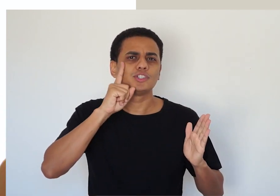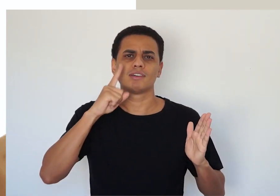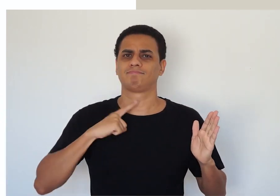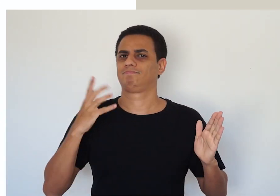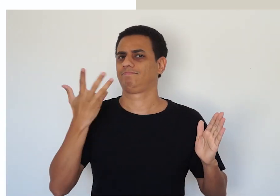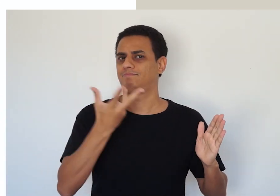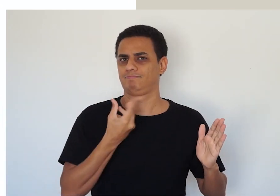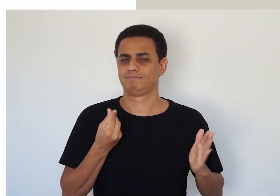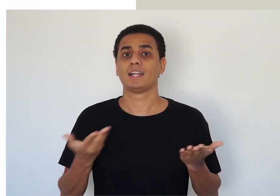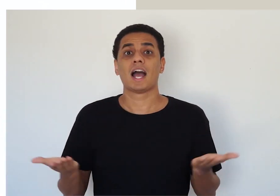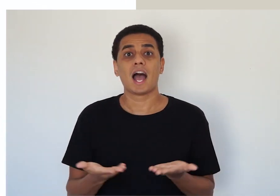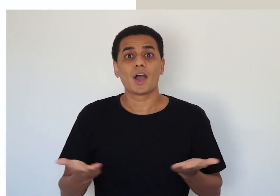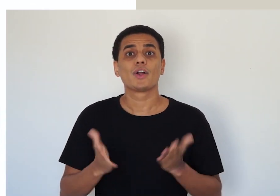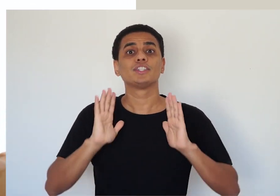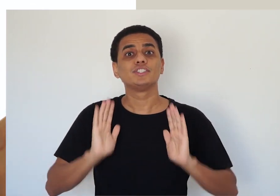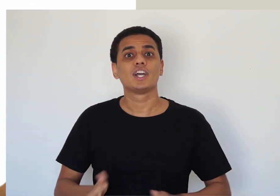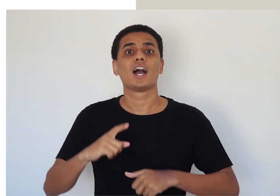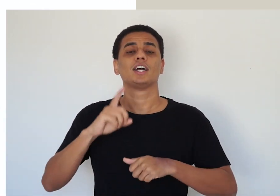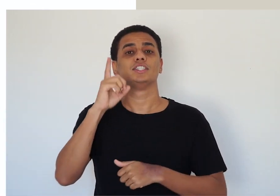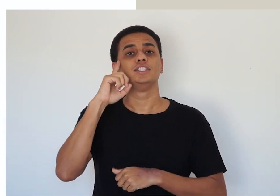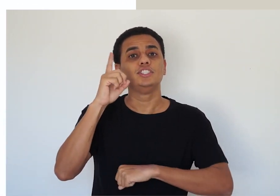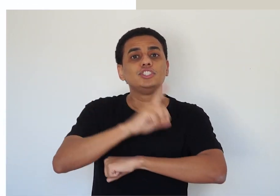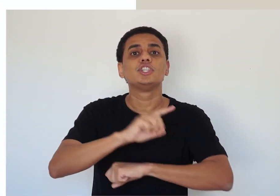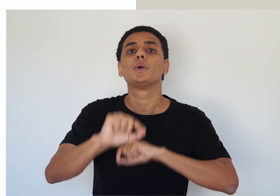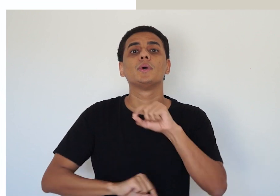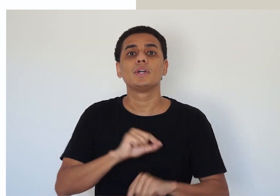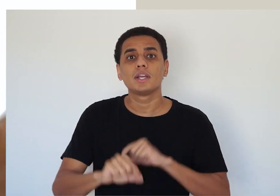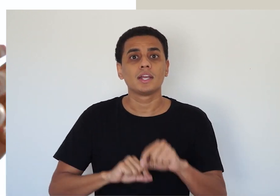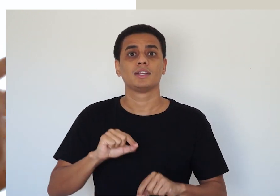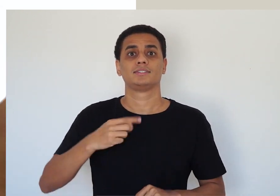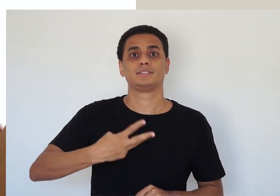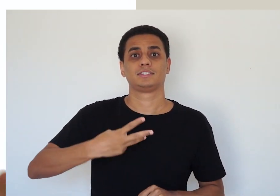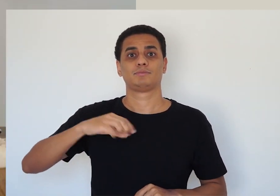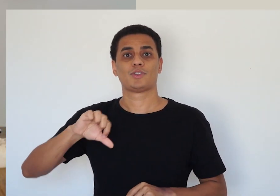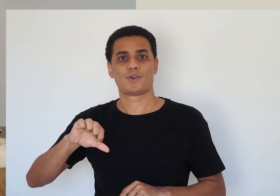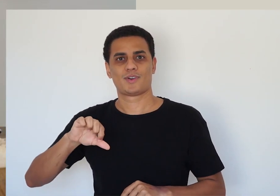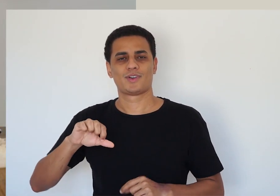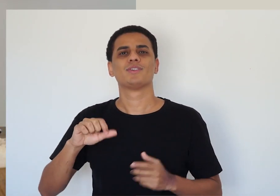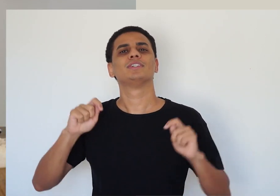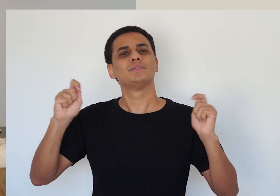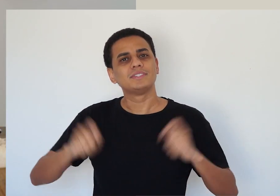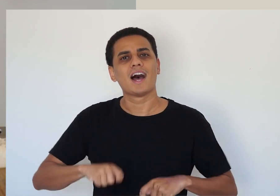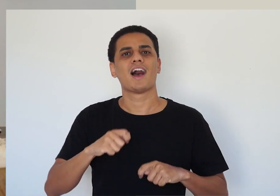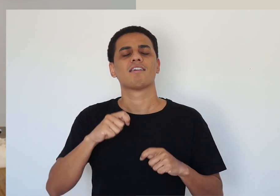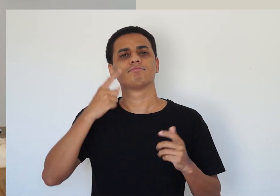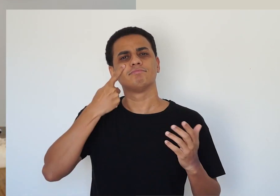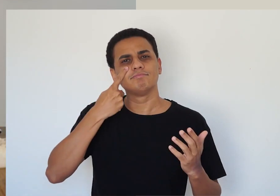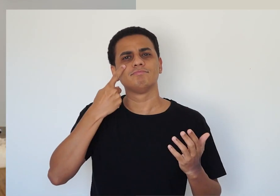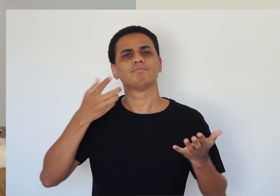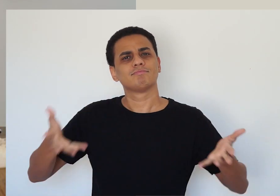29º dia dos 40 dias e vai valer a pena você ingressar mesmo assim, poder ser encorajado por